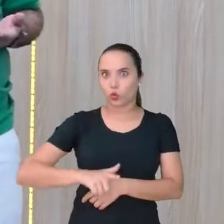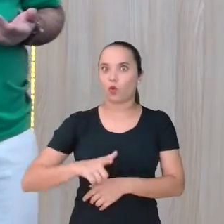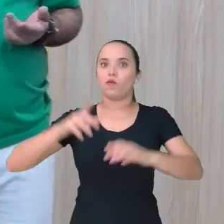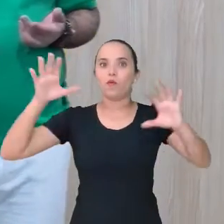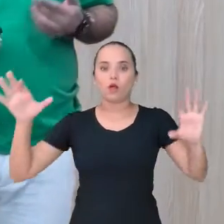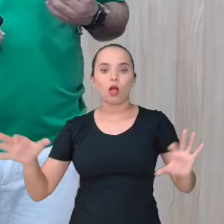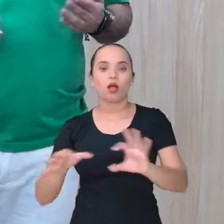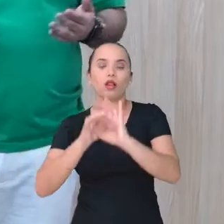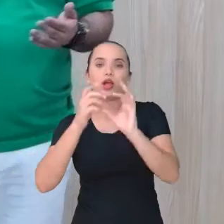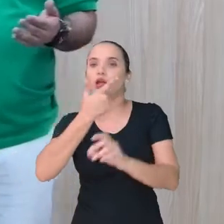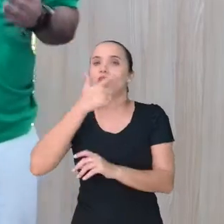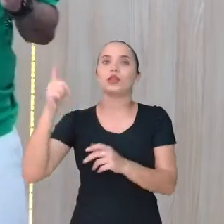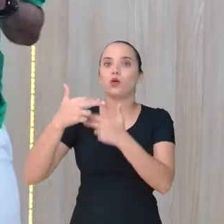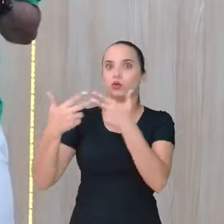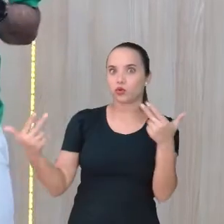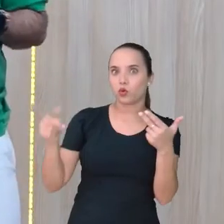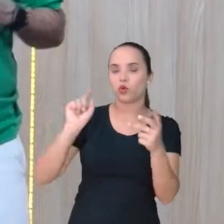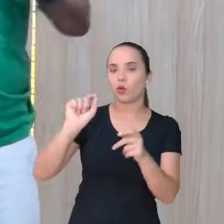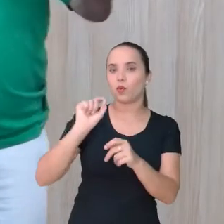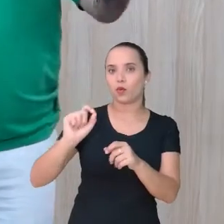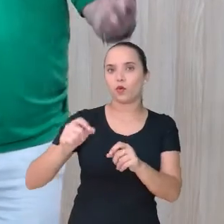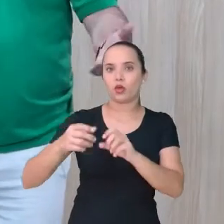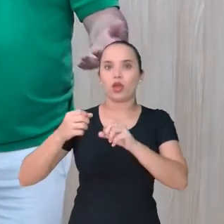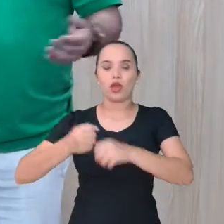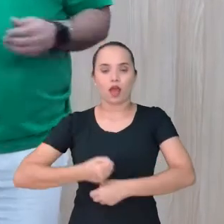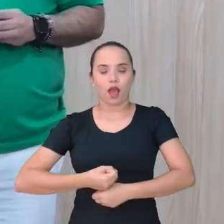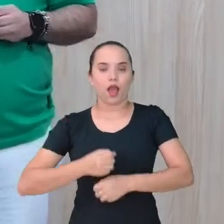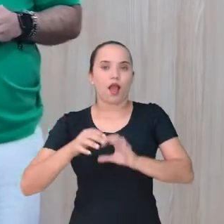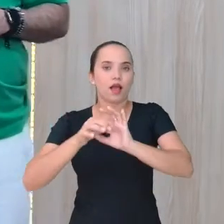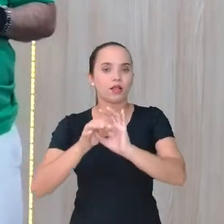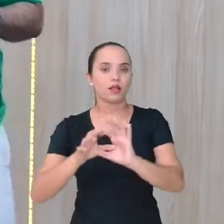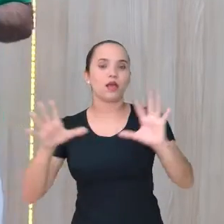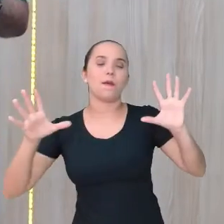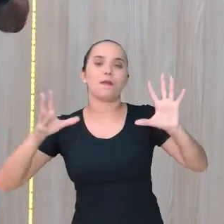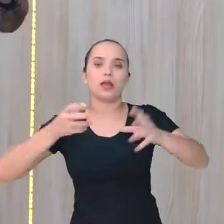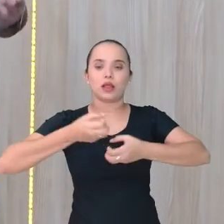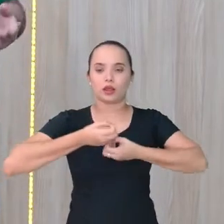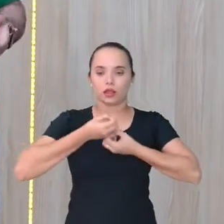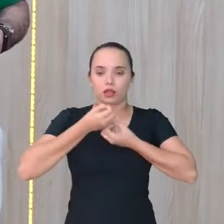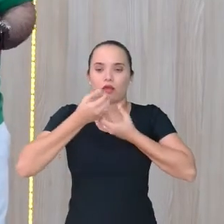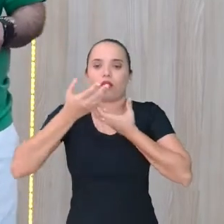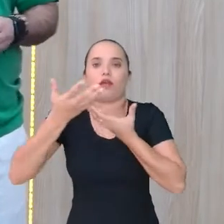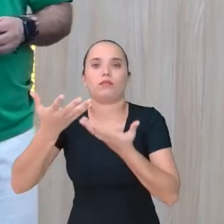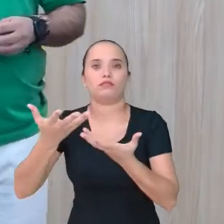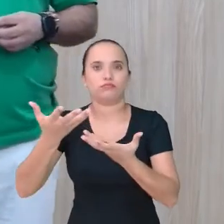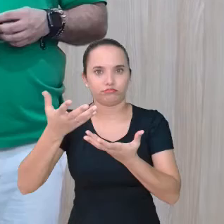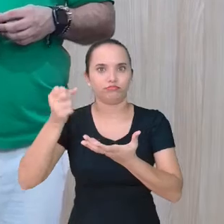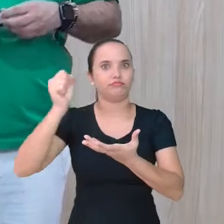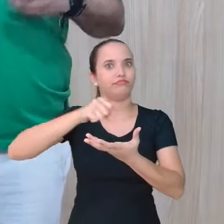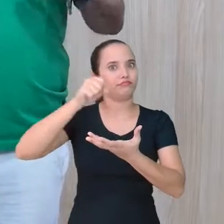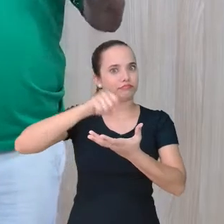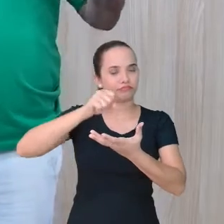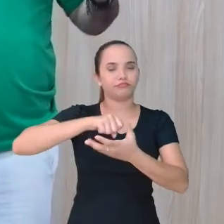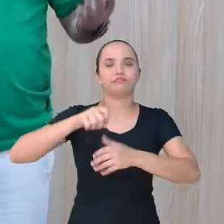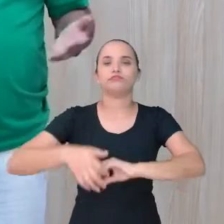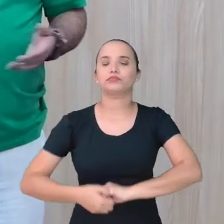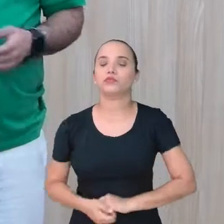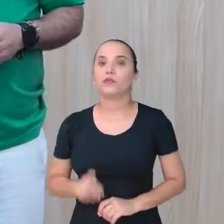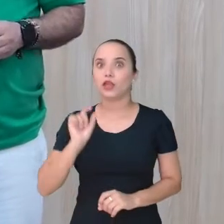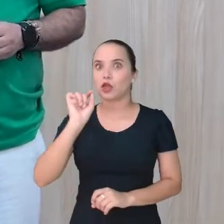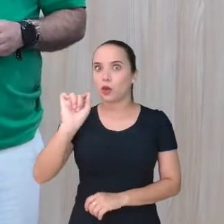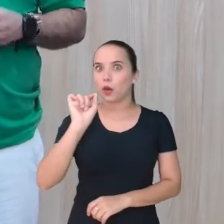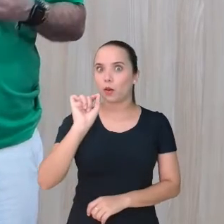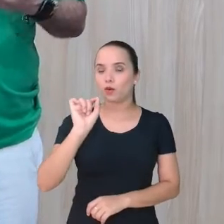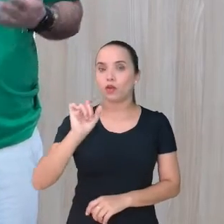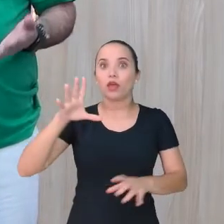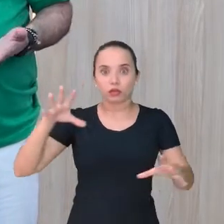outras questões, como por exemplo a liberdade de expressão. Então, a liberdade de expressão é uma